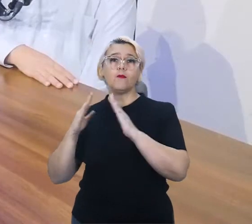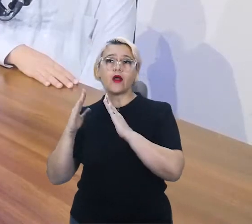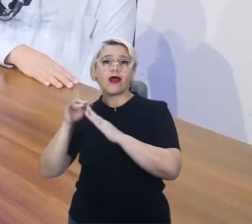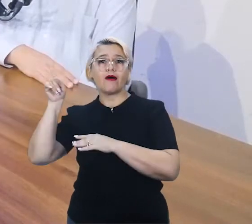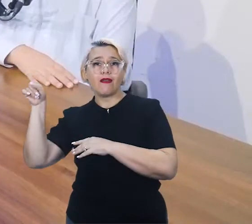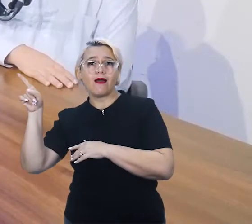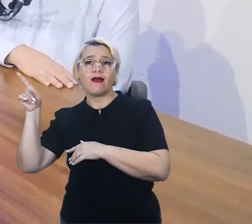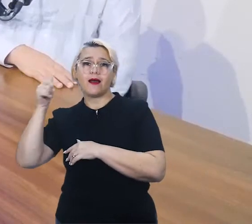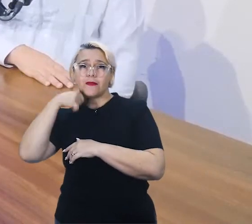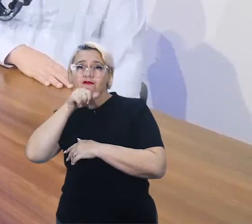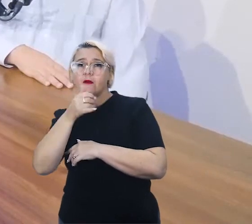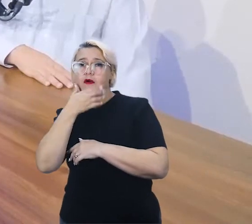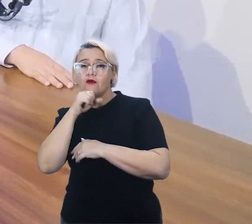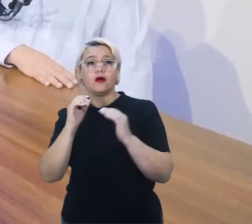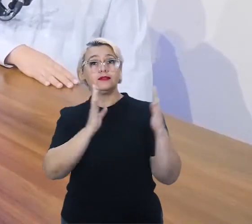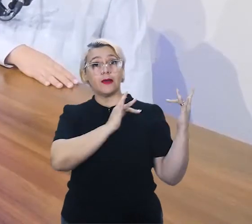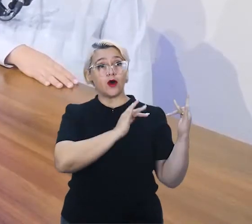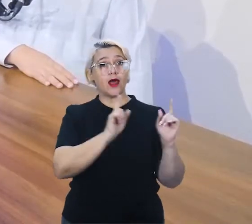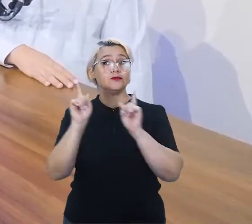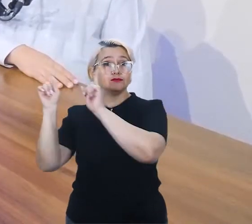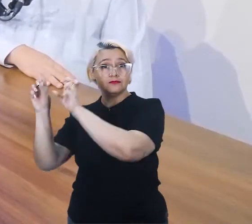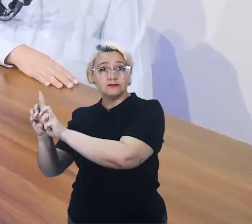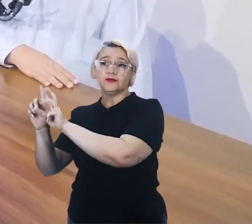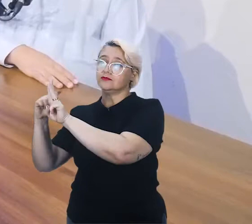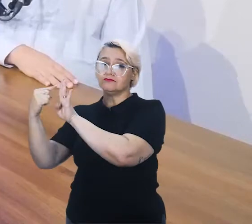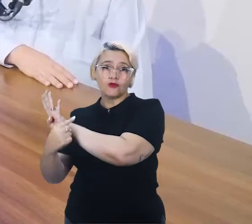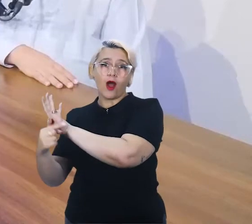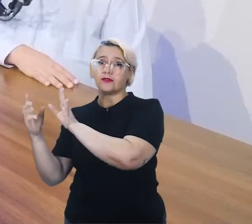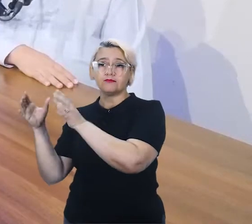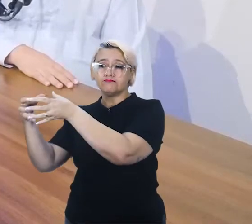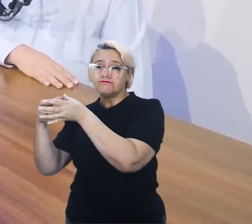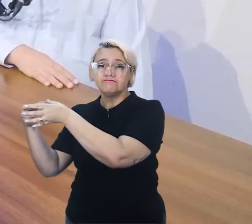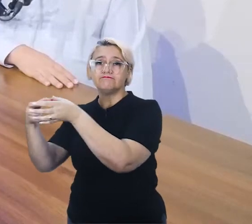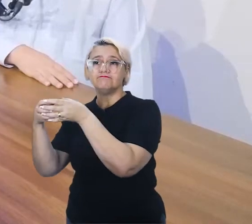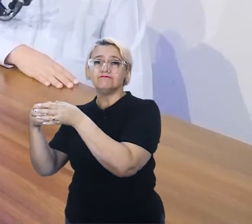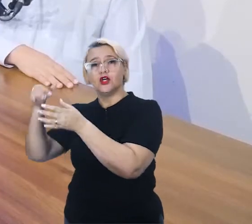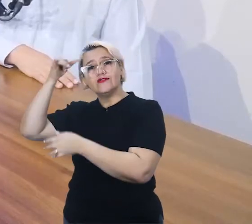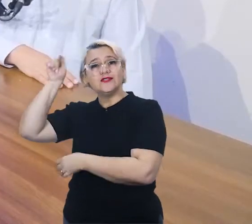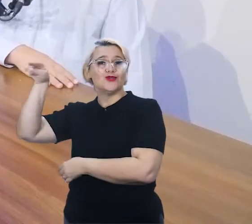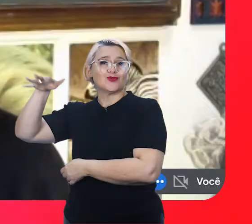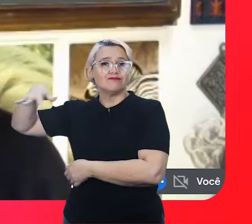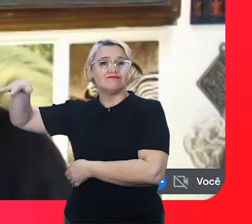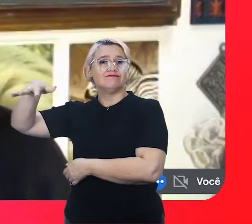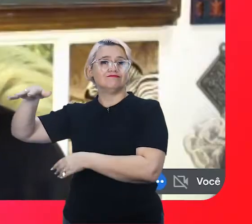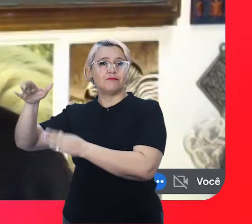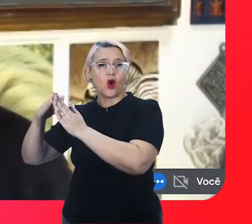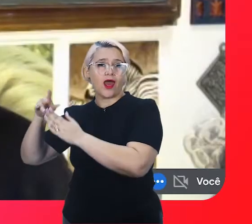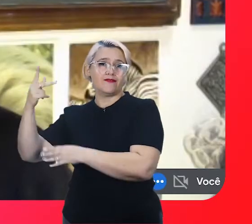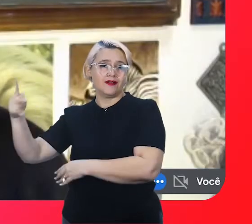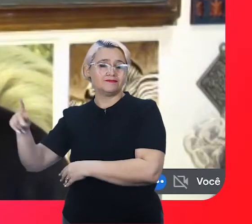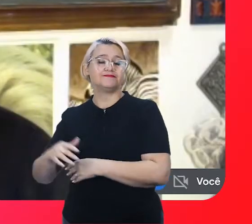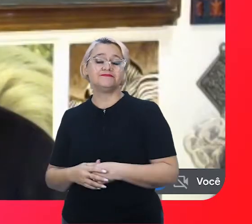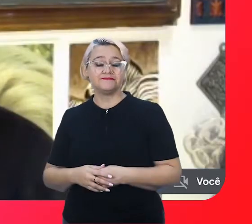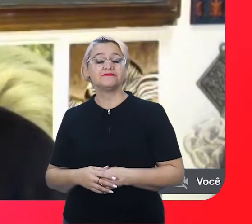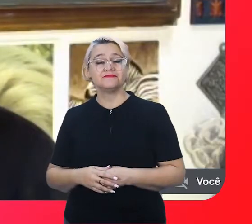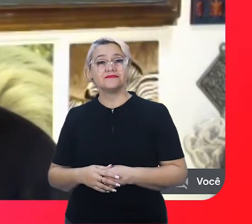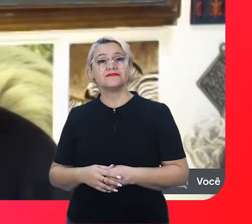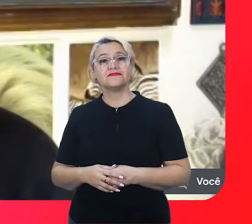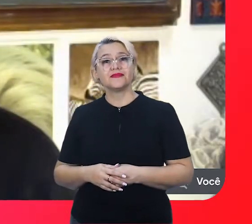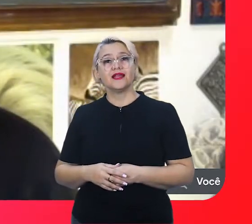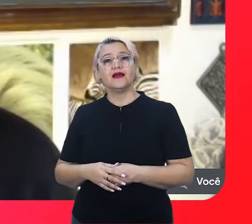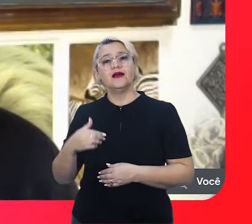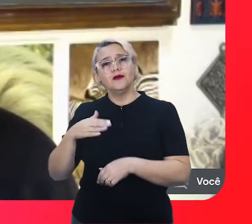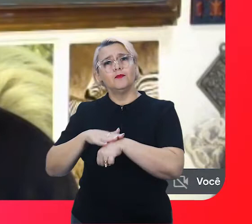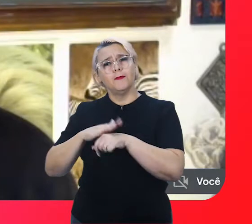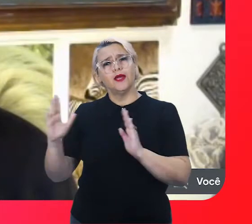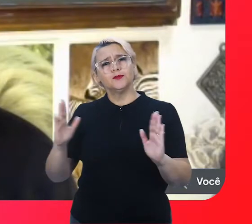avó, com meu avô e com meu namorado na época, Albertinho, nesse sítio. E foi uma fase muito